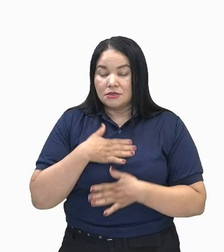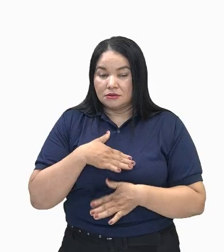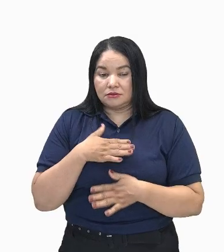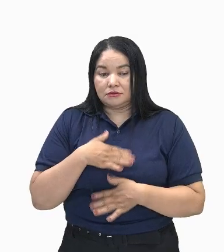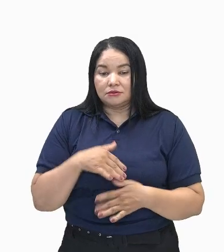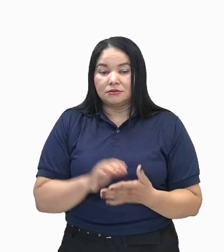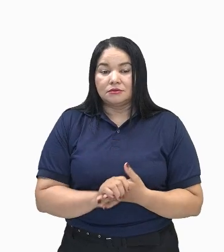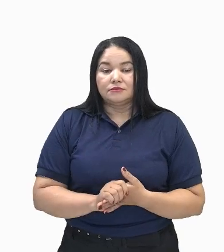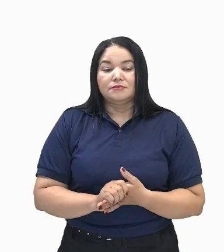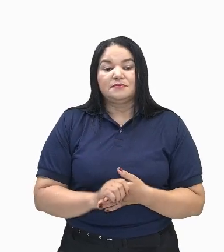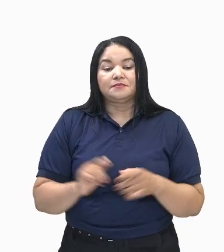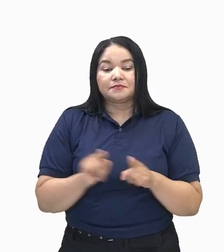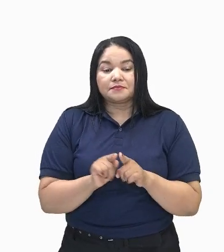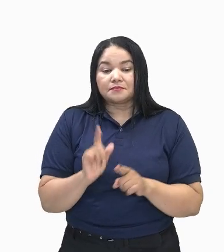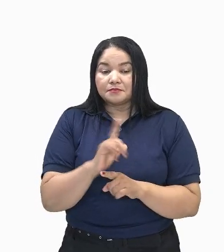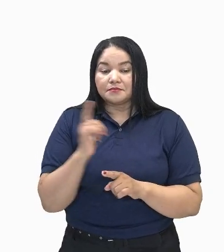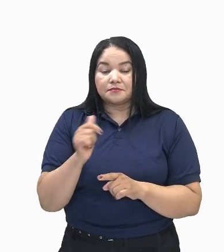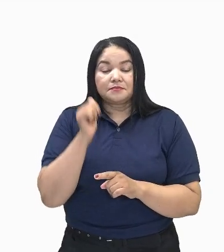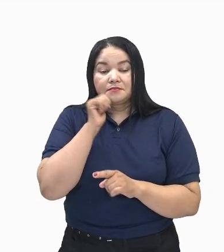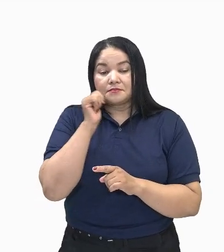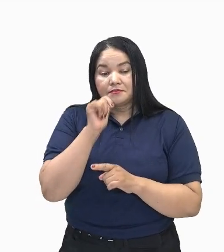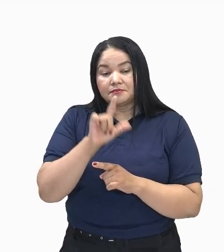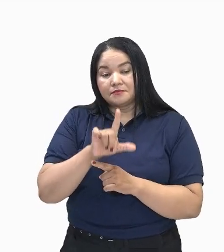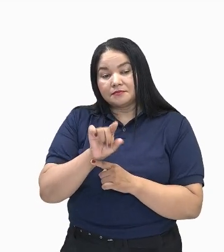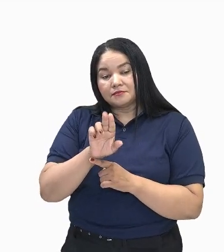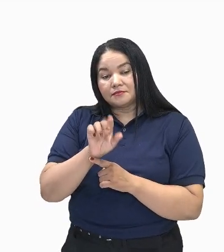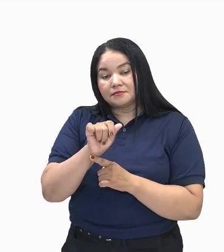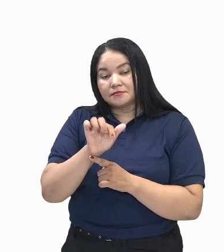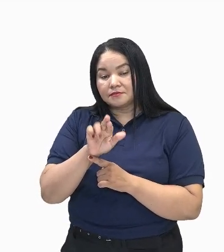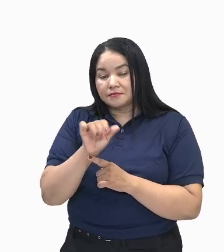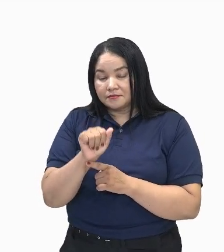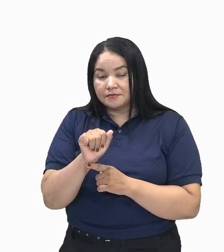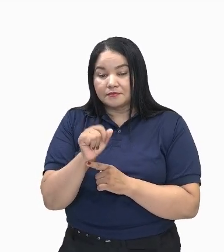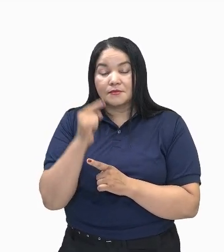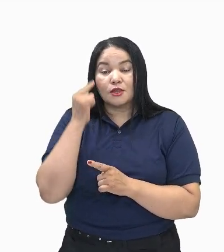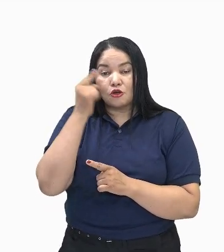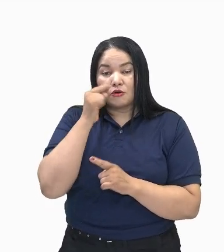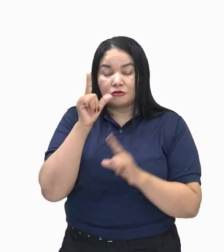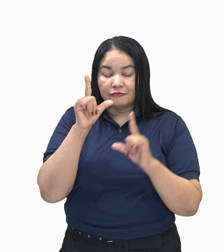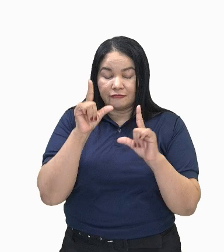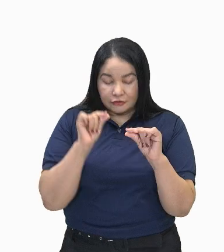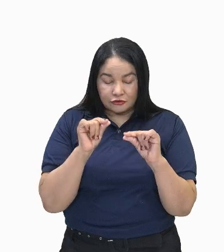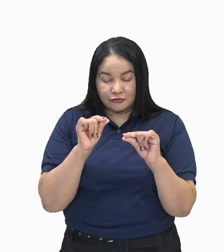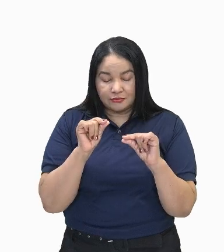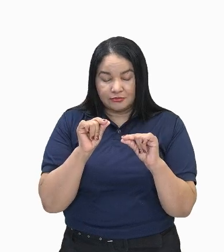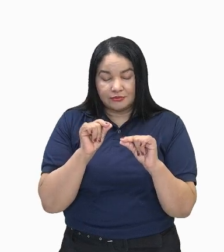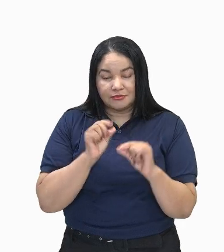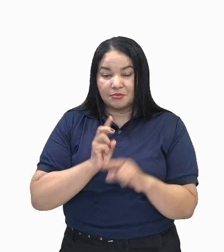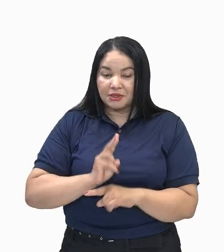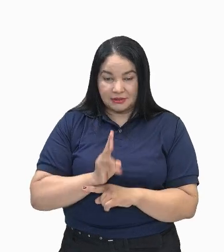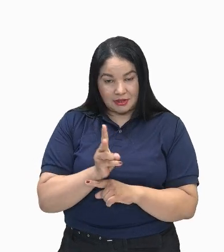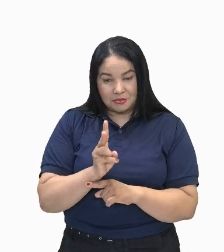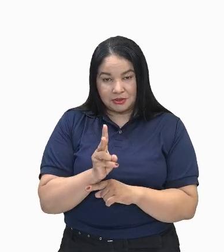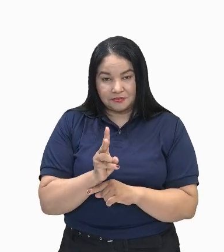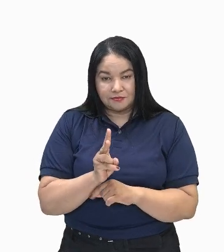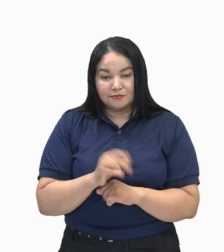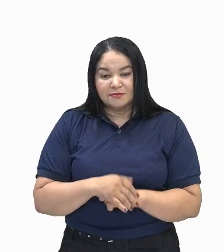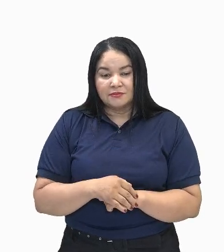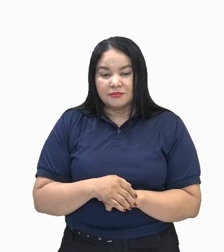Luara fechou os olhos para sempre. Também eu posso utilizar,